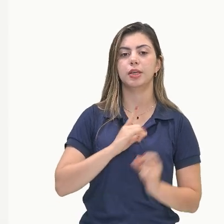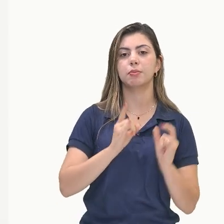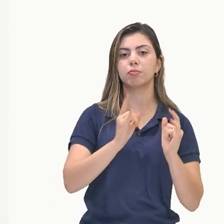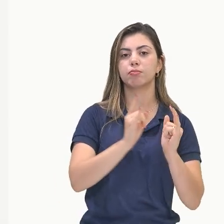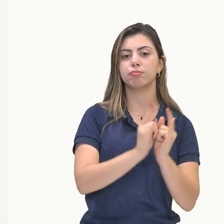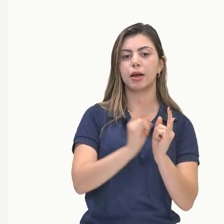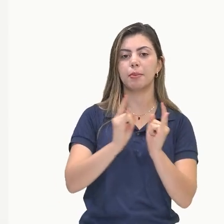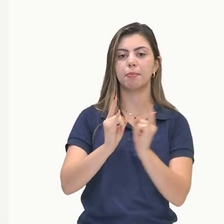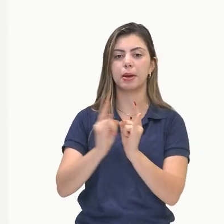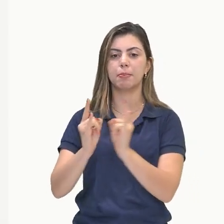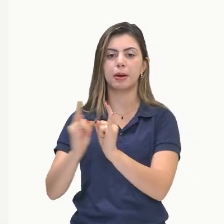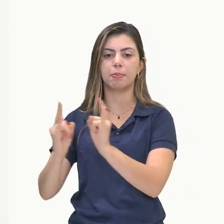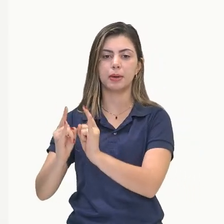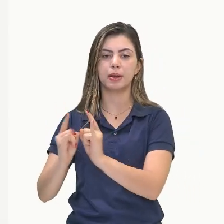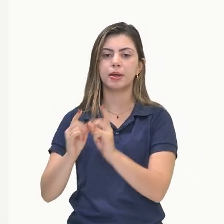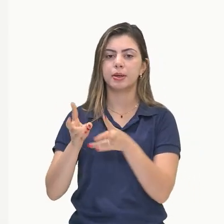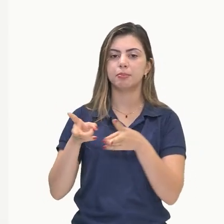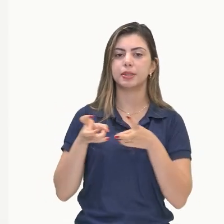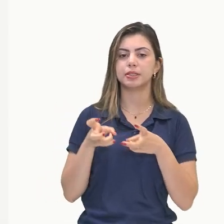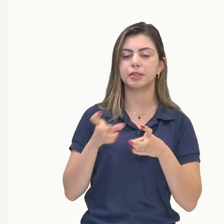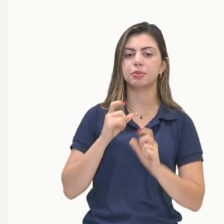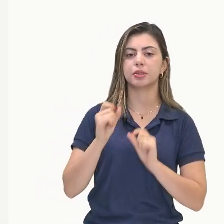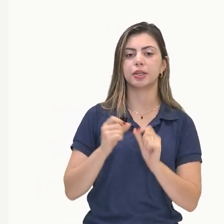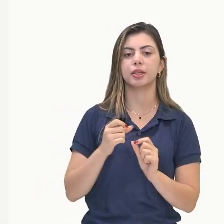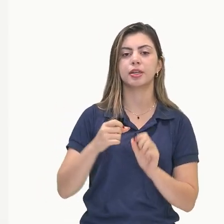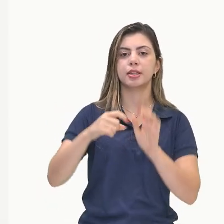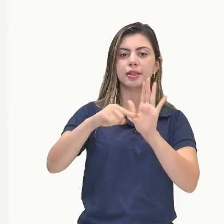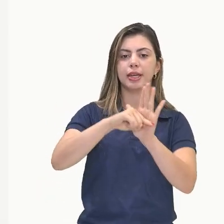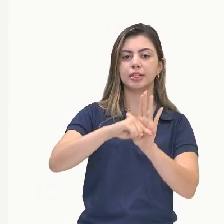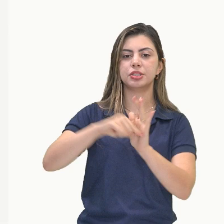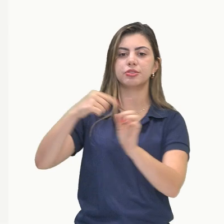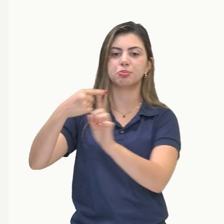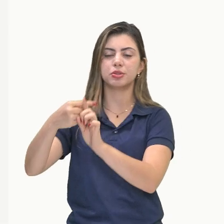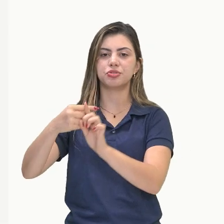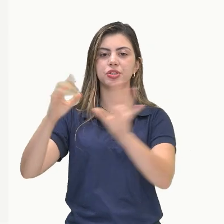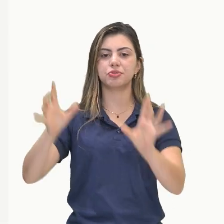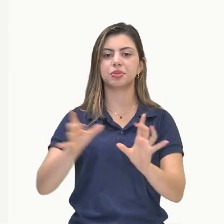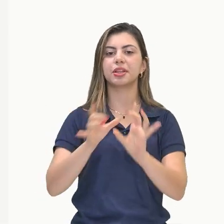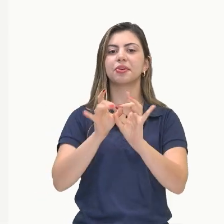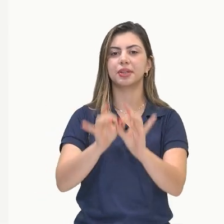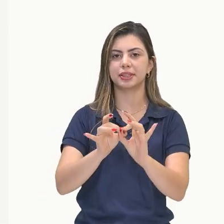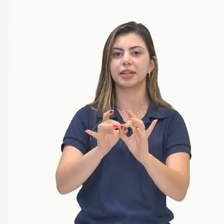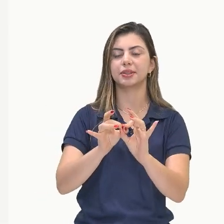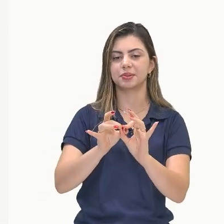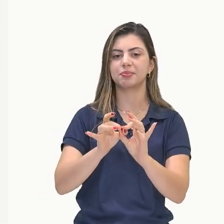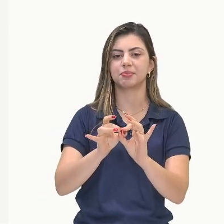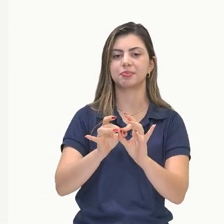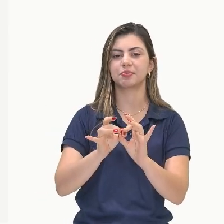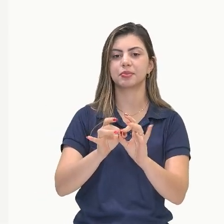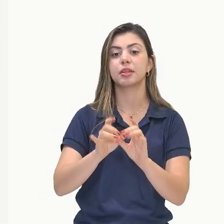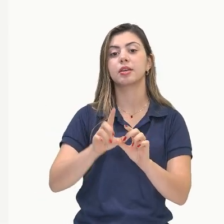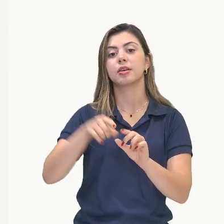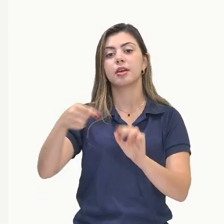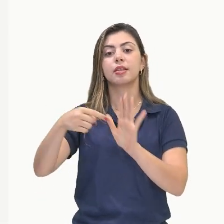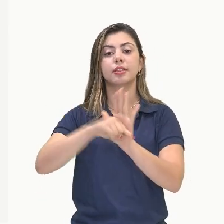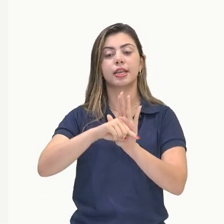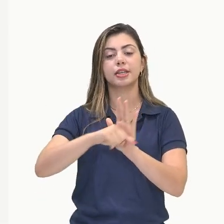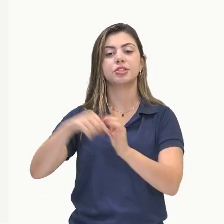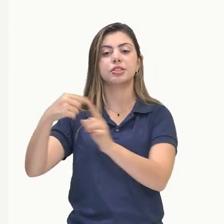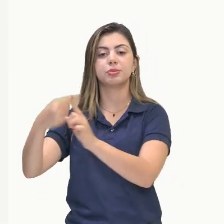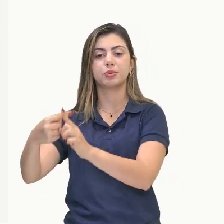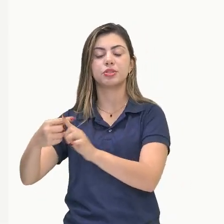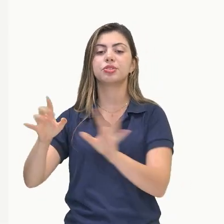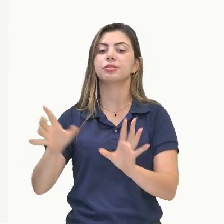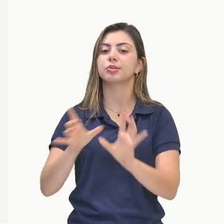que o terminal positivo de um está ligado ao terminal negativo de outro, olha só essa ligação aqui, né? Aqui também eu tenho um negativo ligado